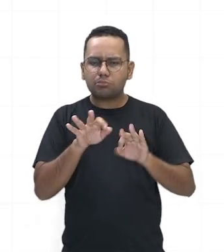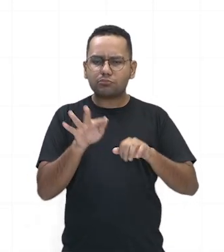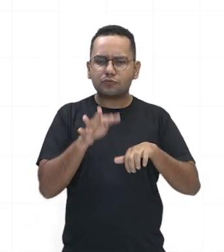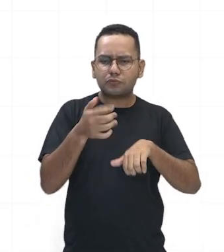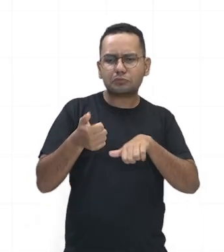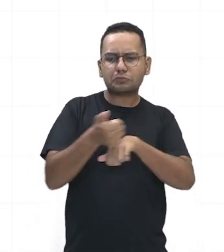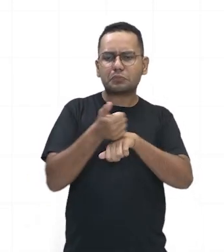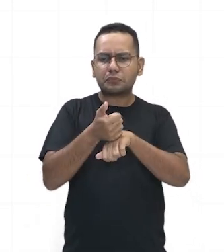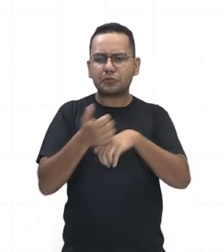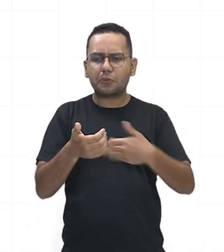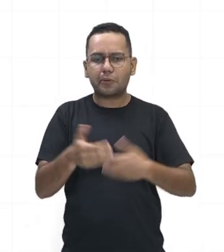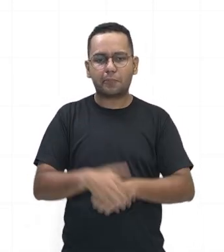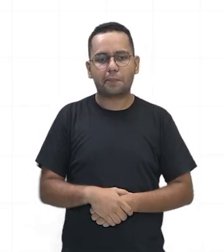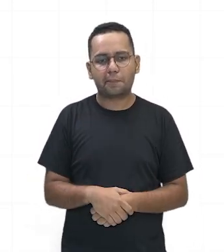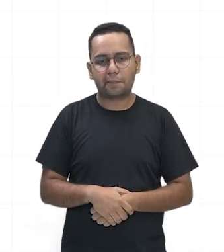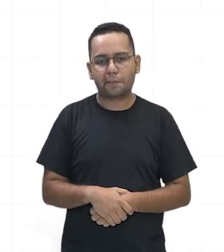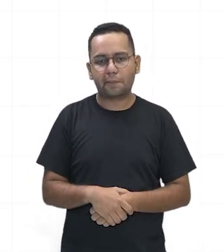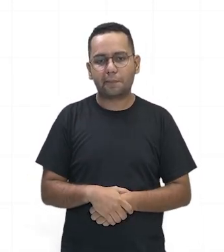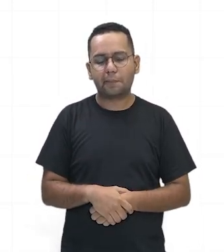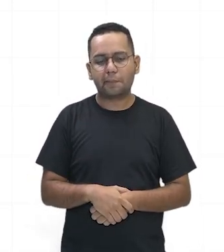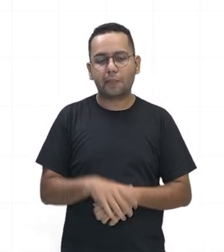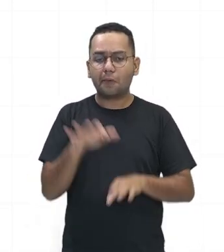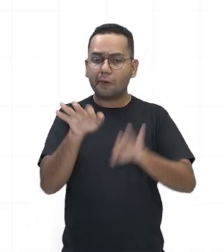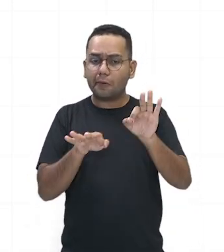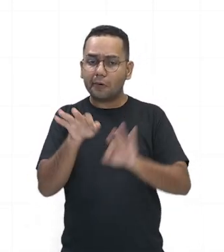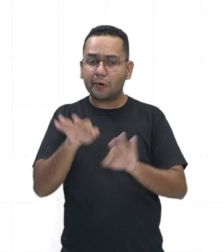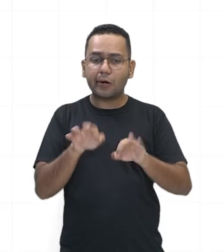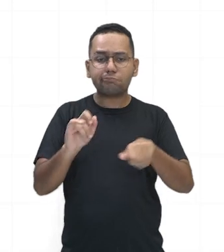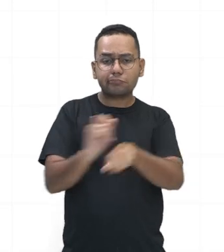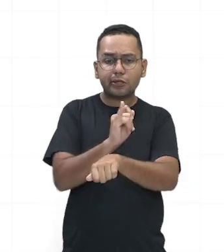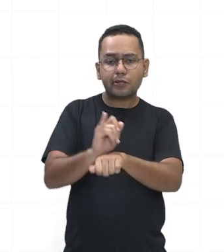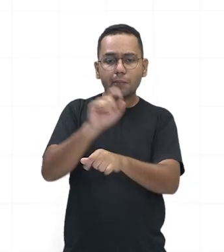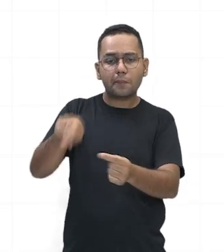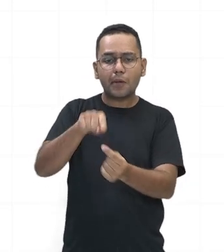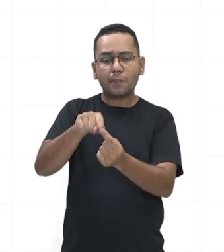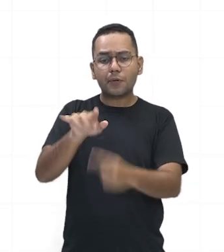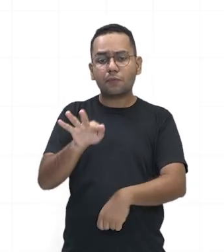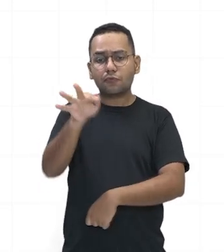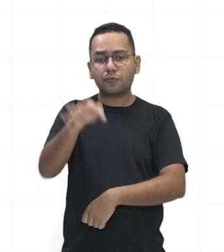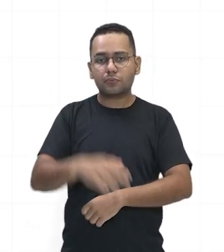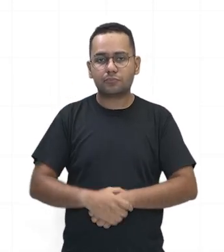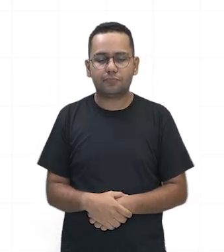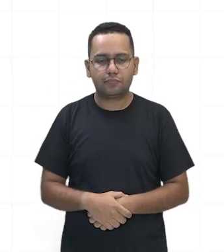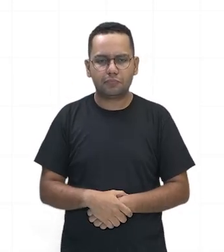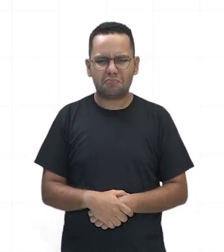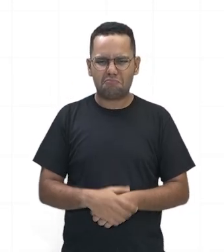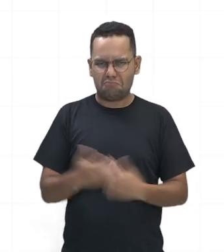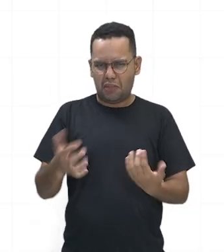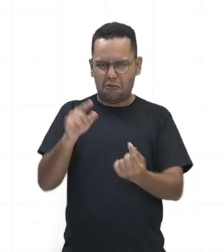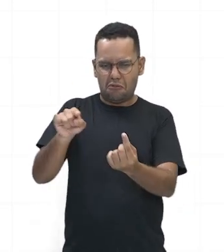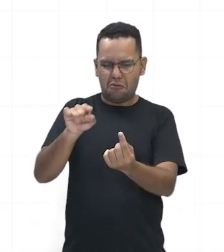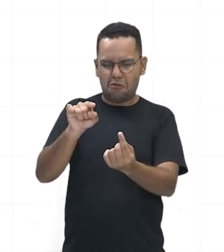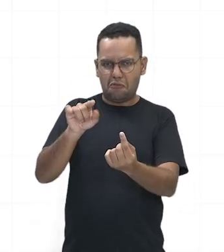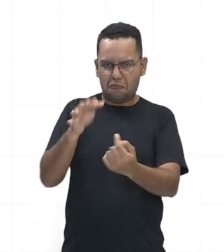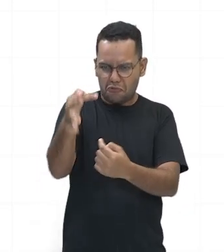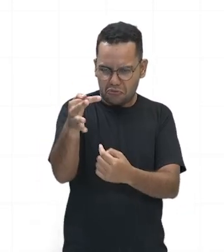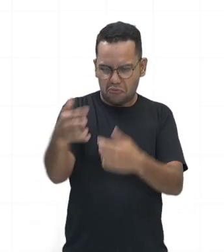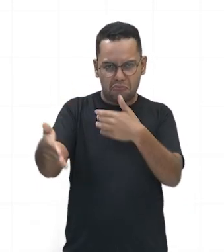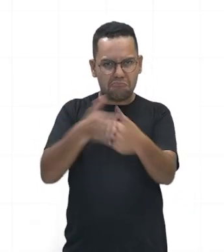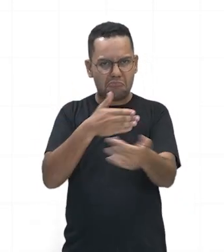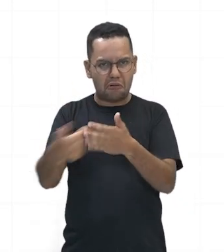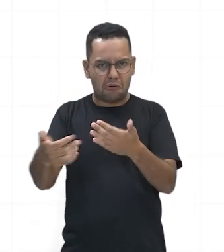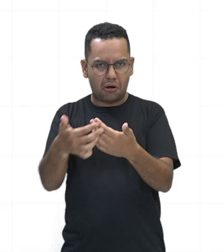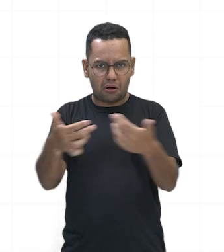objetivos para o nosso futuro, porque o nosso futuro não tem que ser de qualquer jeito. E, em quarto